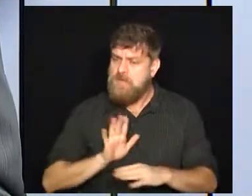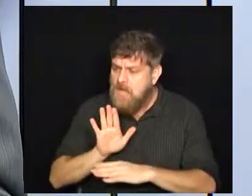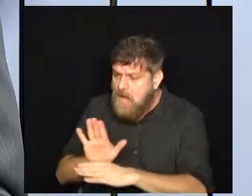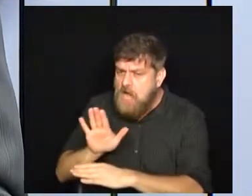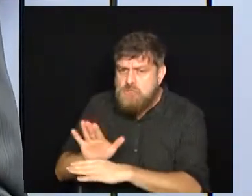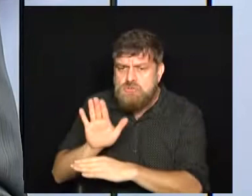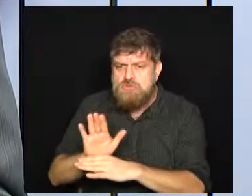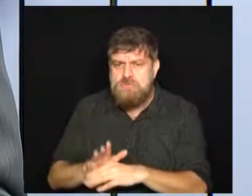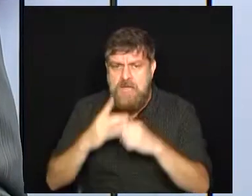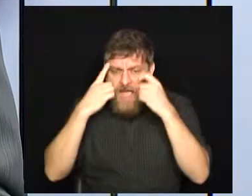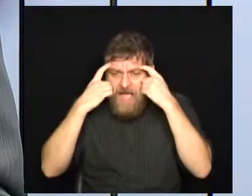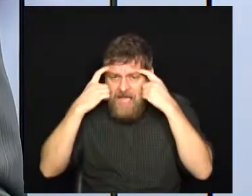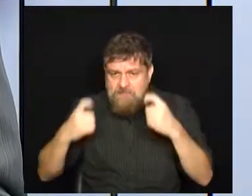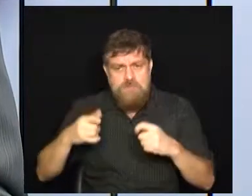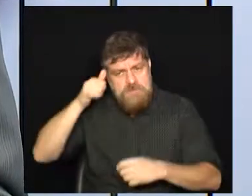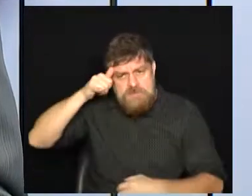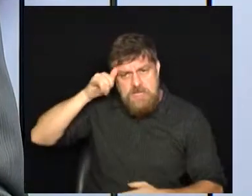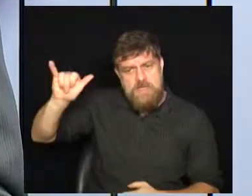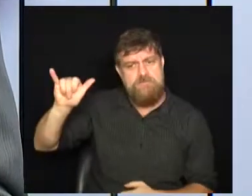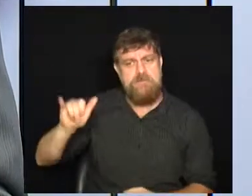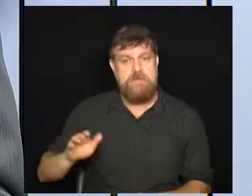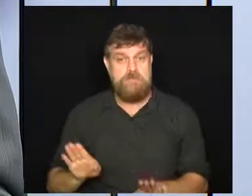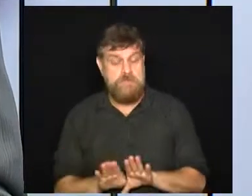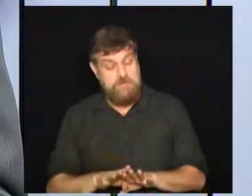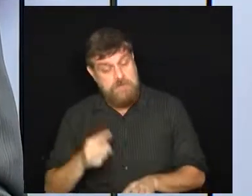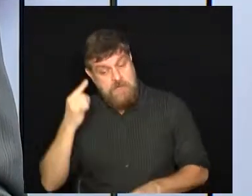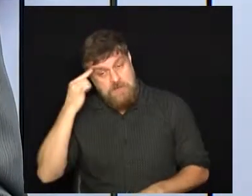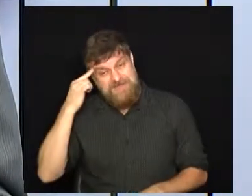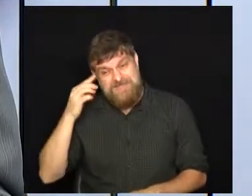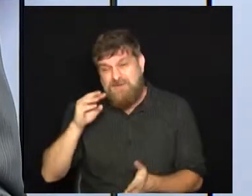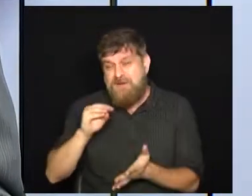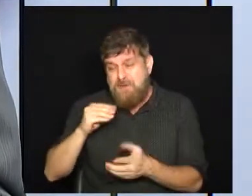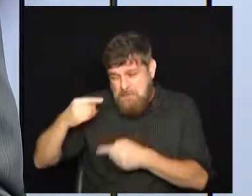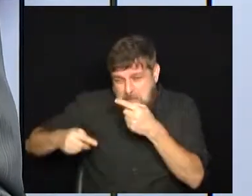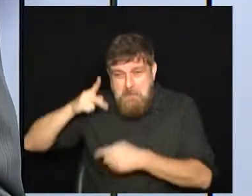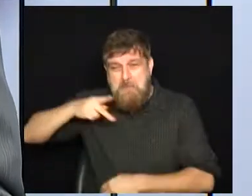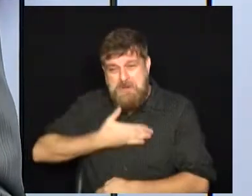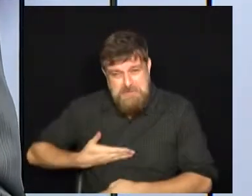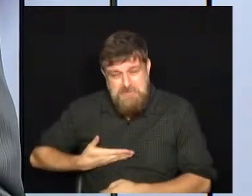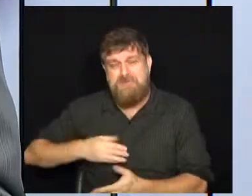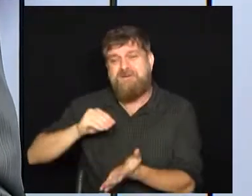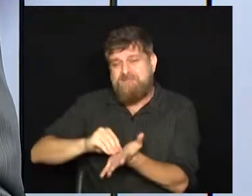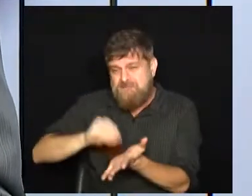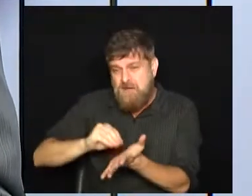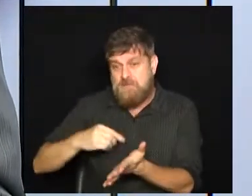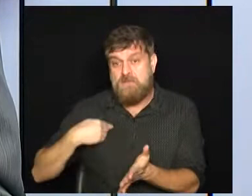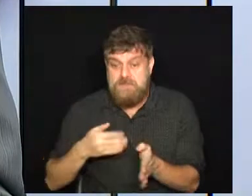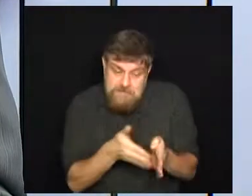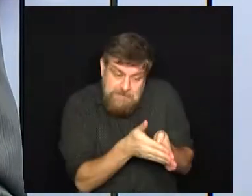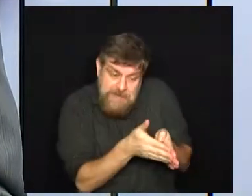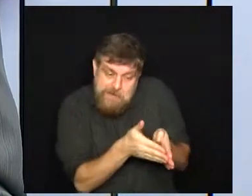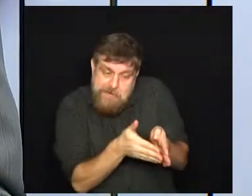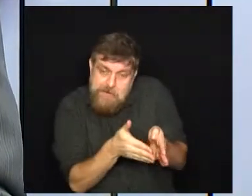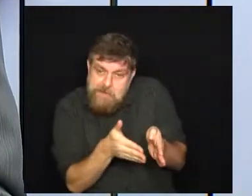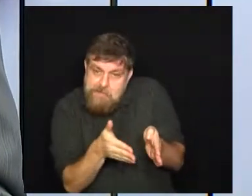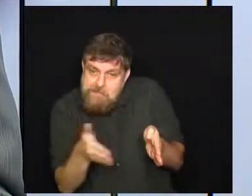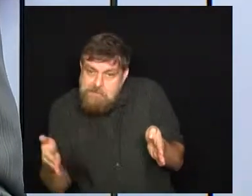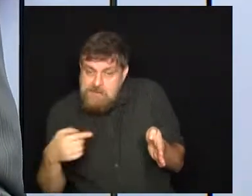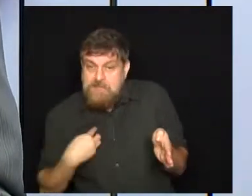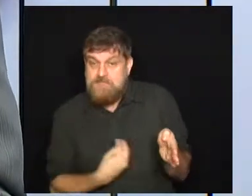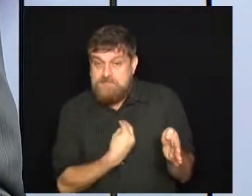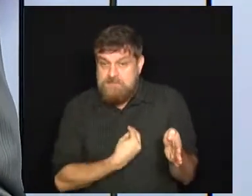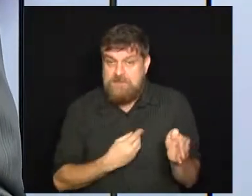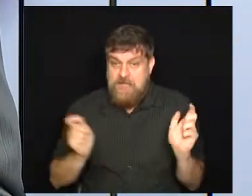no combate dessa violência. Então, eu penso que há uma ausência, falta políticas públicas, embora nós estamos vivendo um período que nós podemos